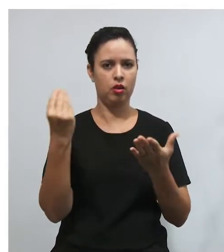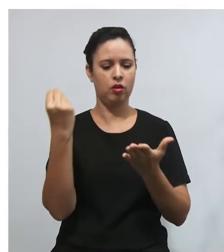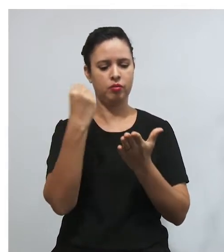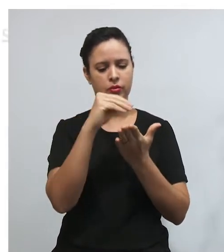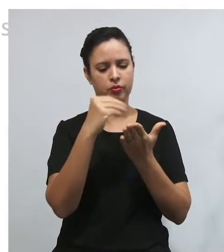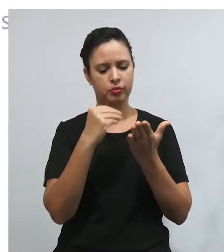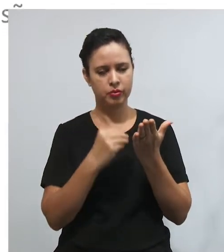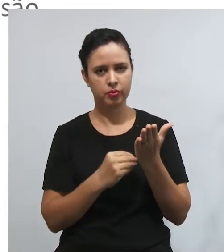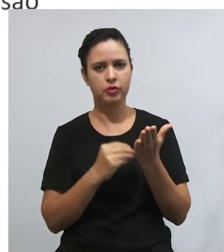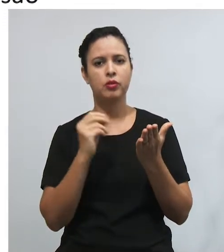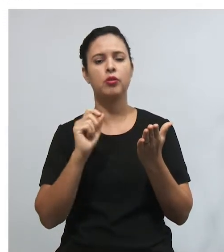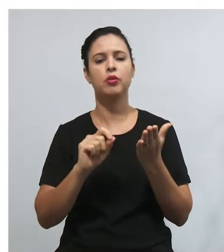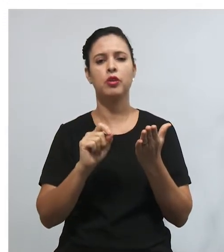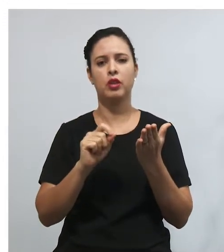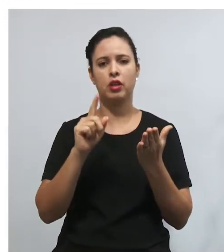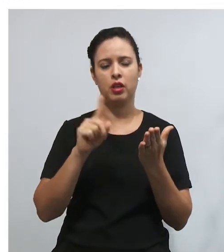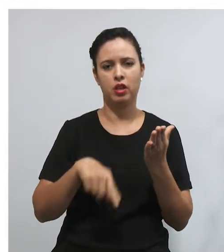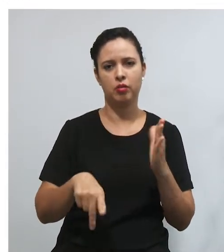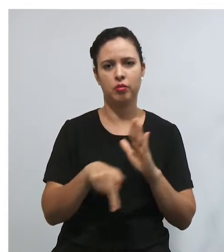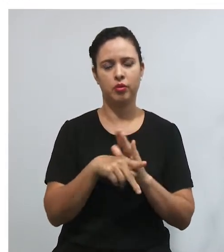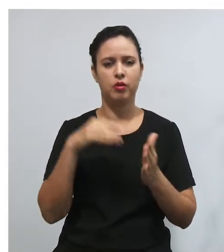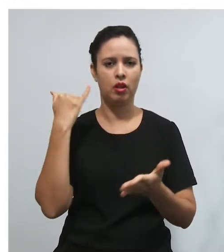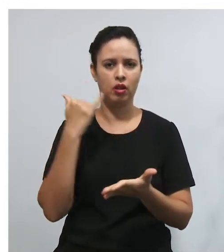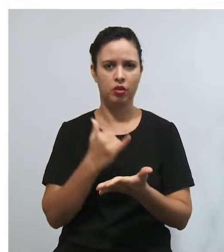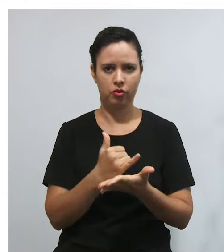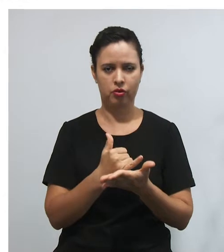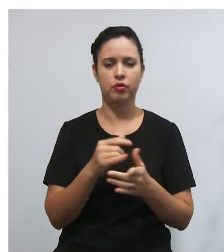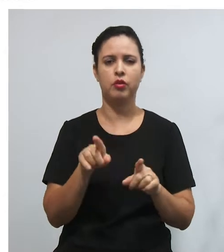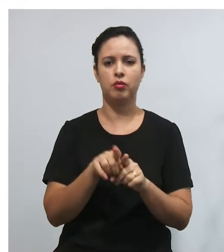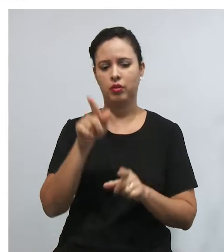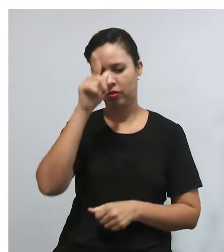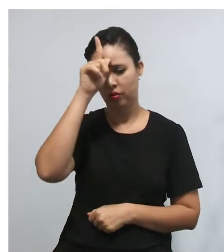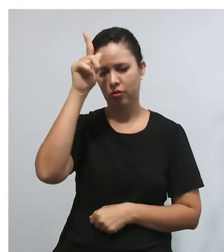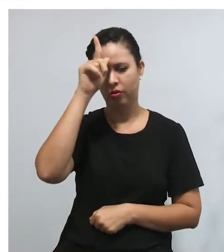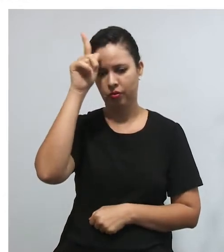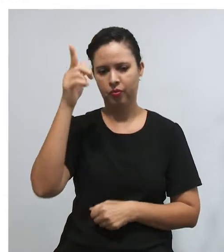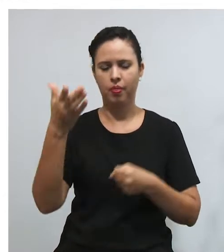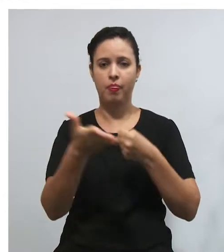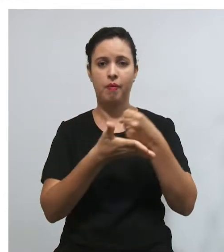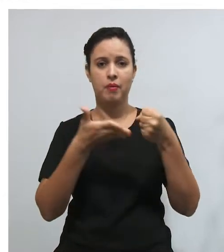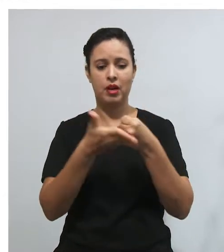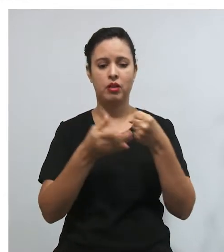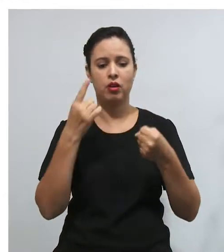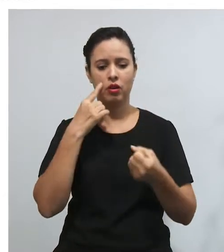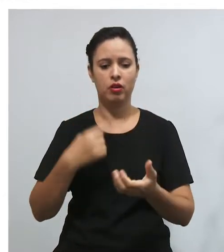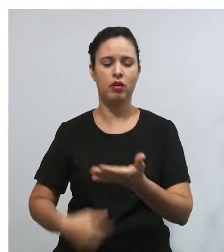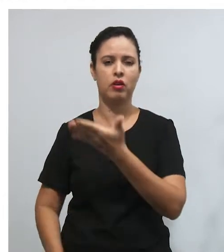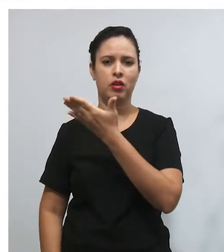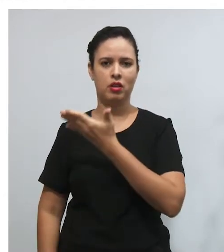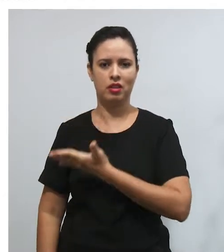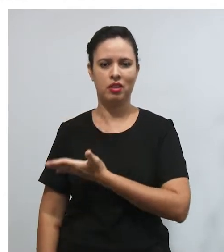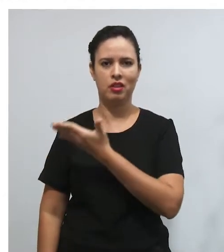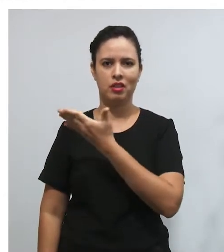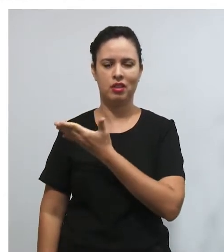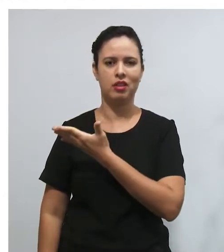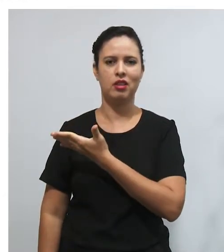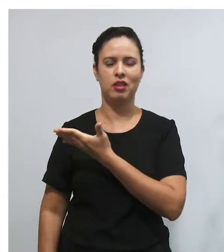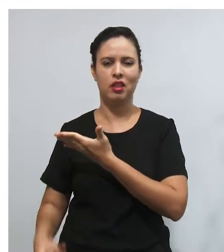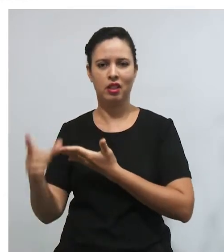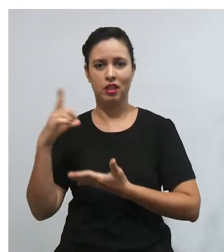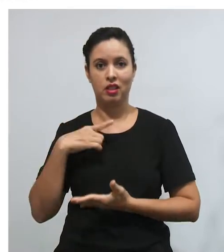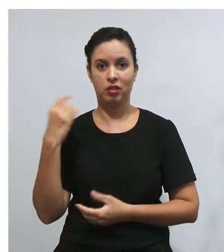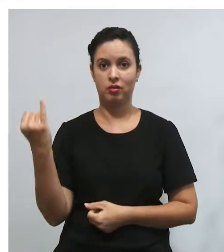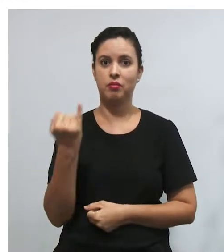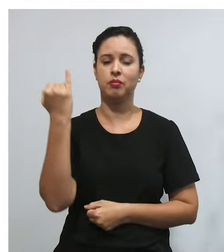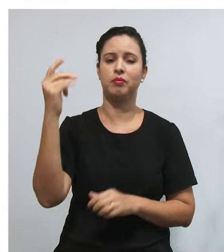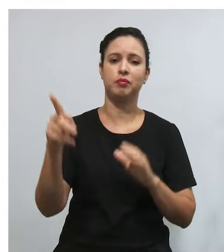eletrônicos e lógicos. Na informática, esses componentes básicos são chamados de... Aí temos aqui mais uma parte